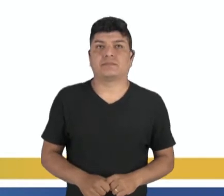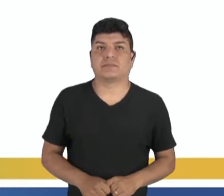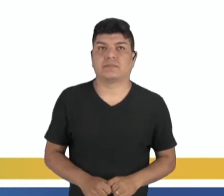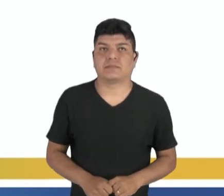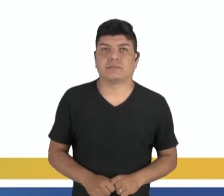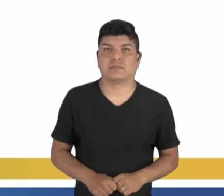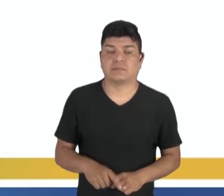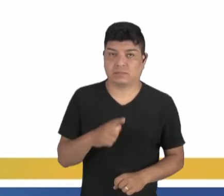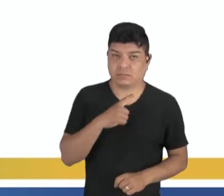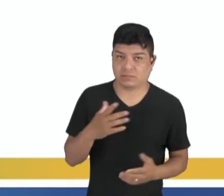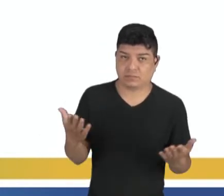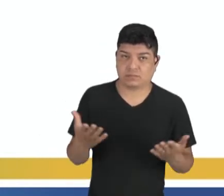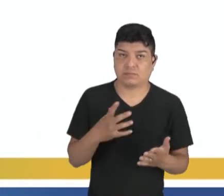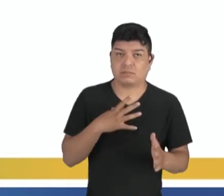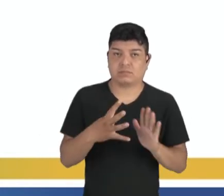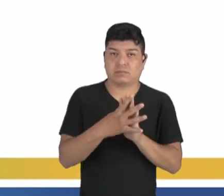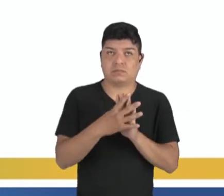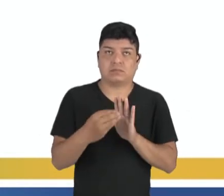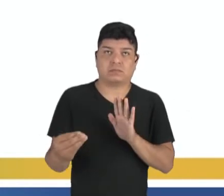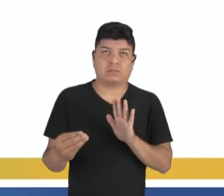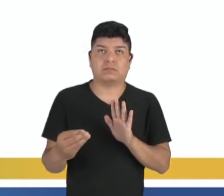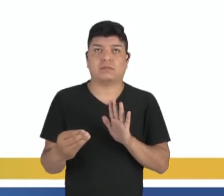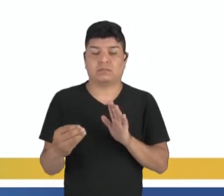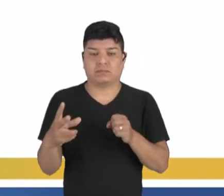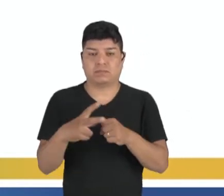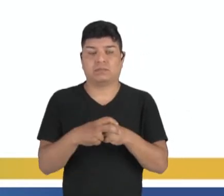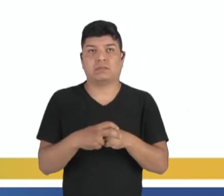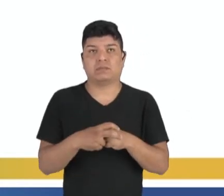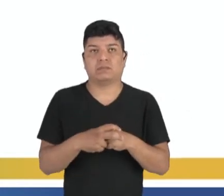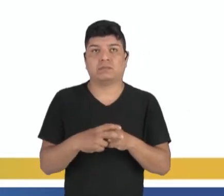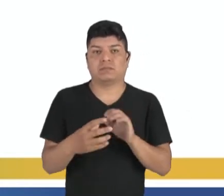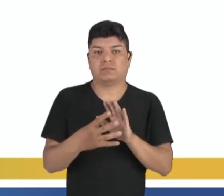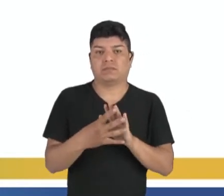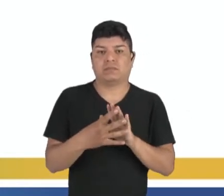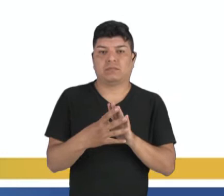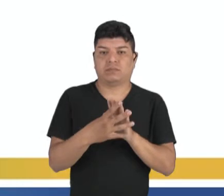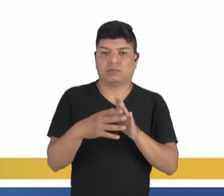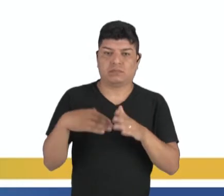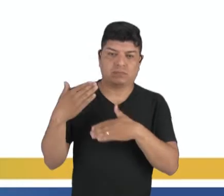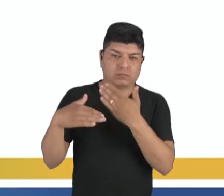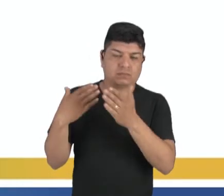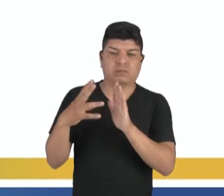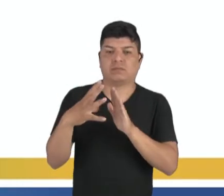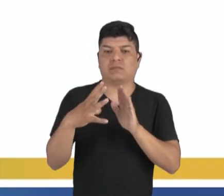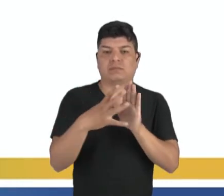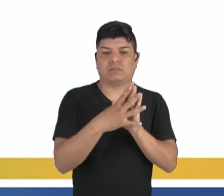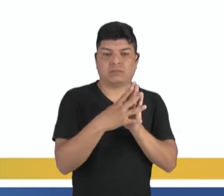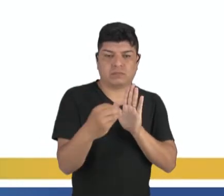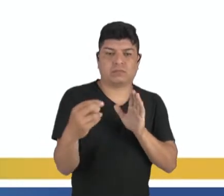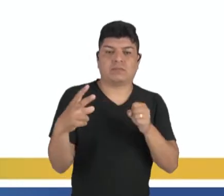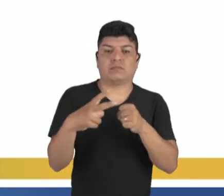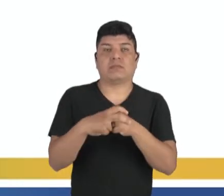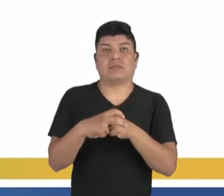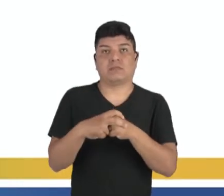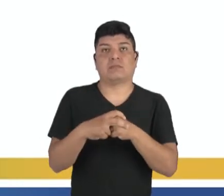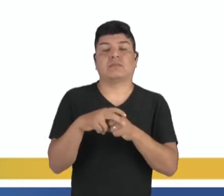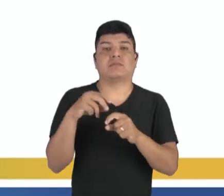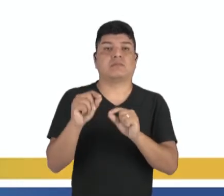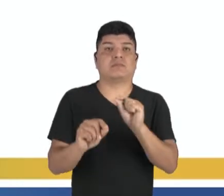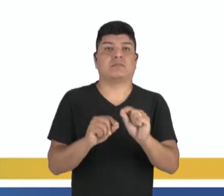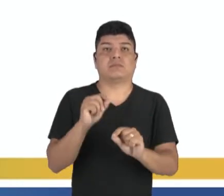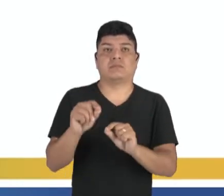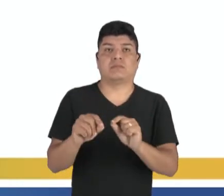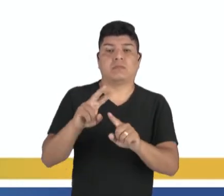Aqui a gente tem um pouquinho sobre a replicação viral. Quando a gente fala sobre o processo de replicação viral, nós estamos falando sobre o processo